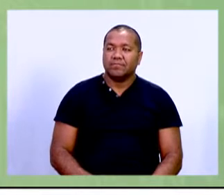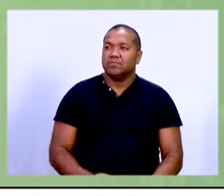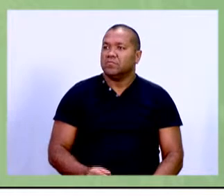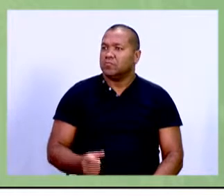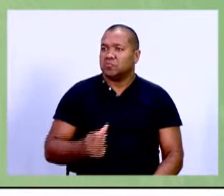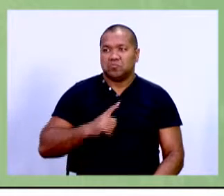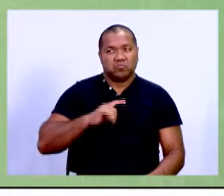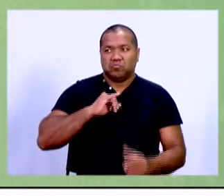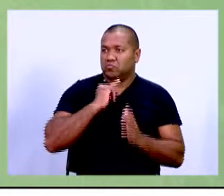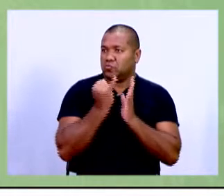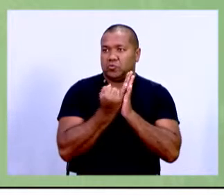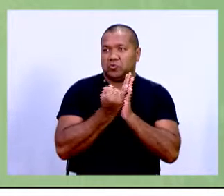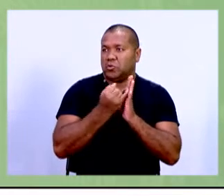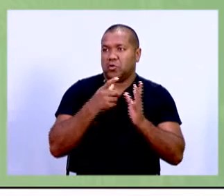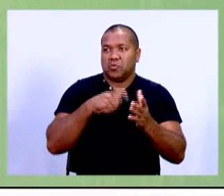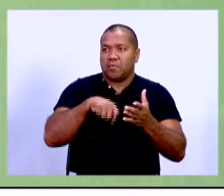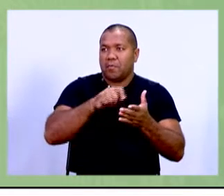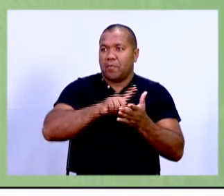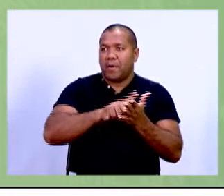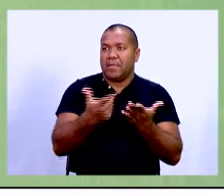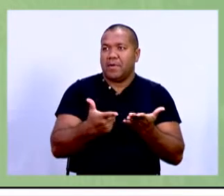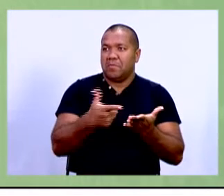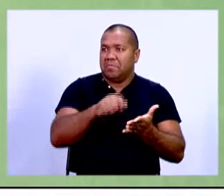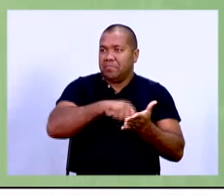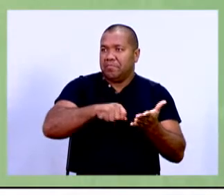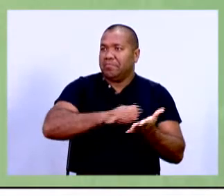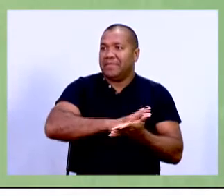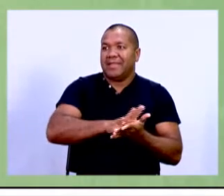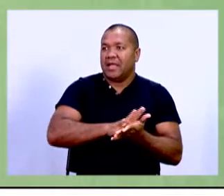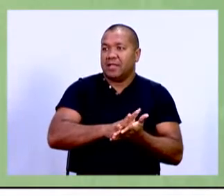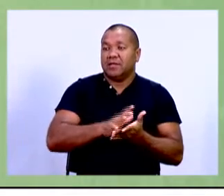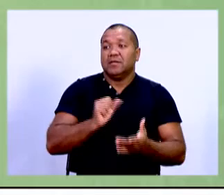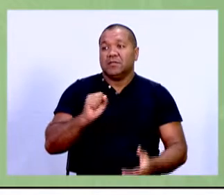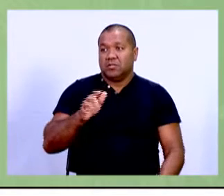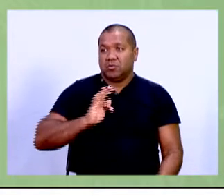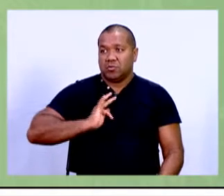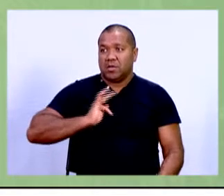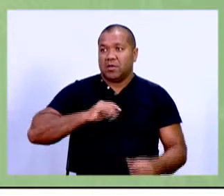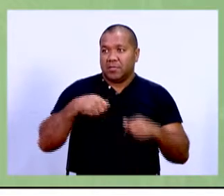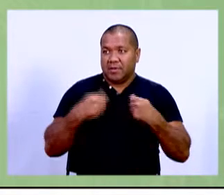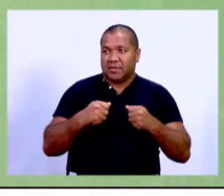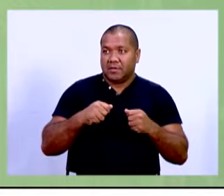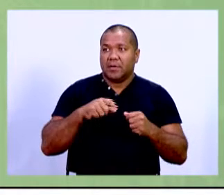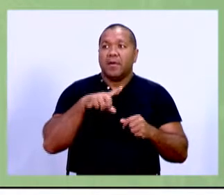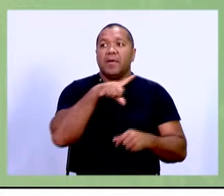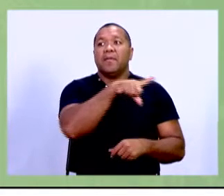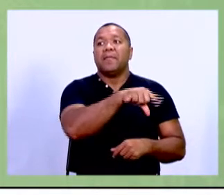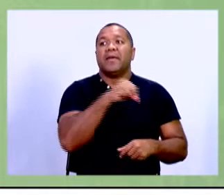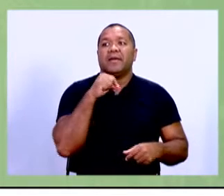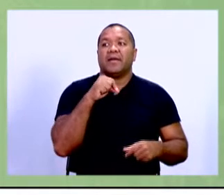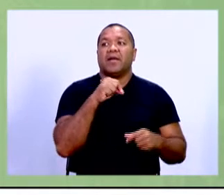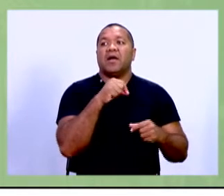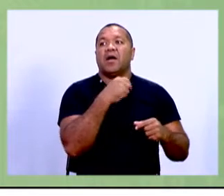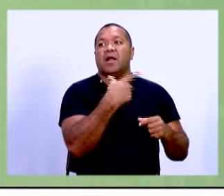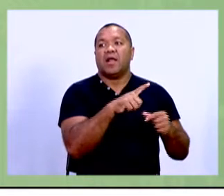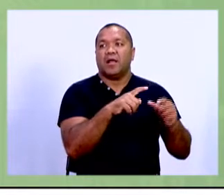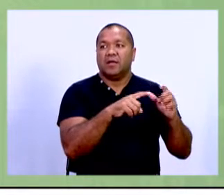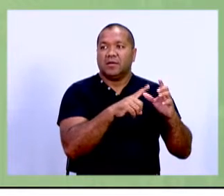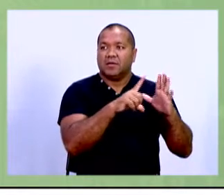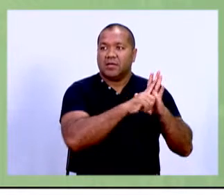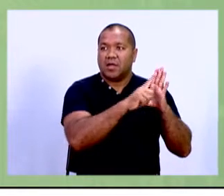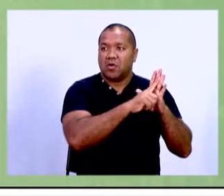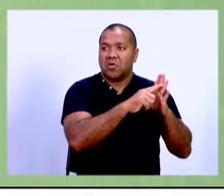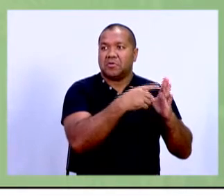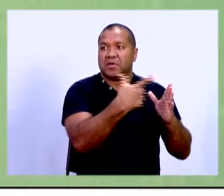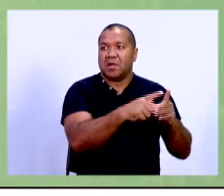Nenhum jeito é com papel. Se o técnico precisou pegar alguma peça no estoque da loja ou precisou